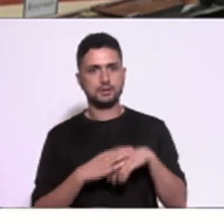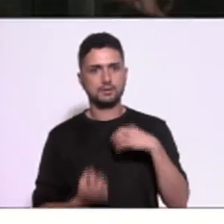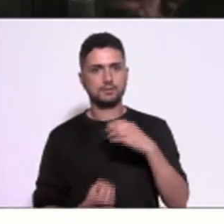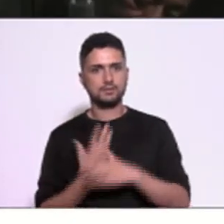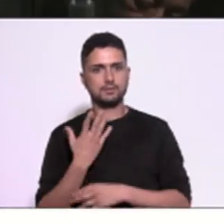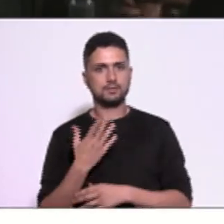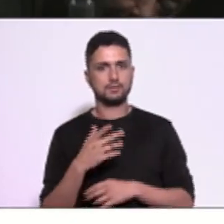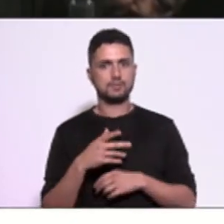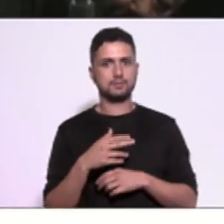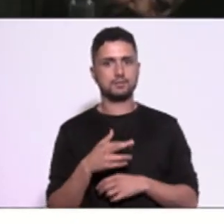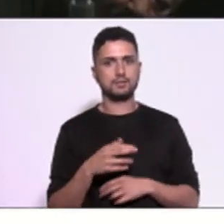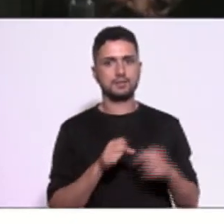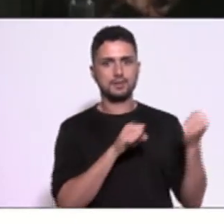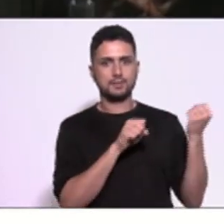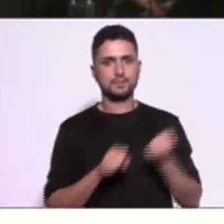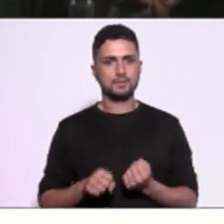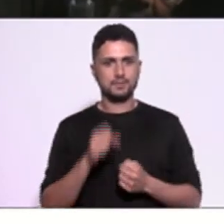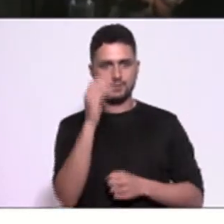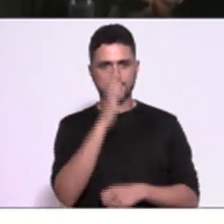Brasileira.